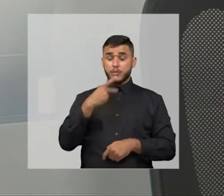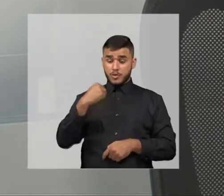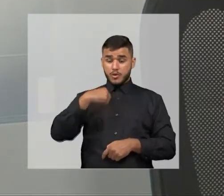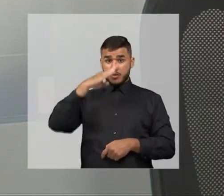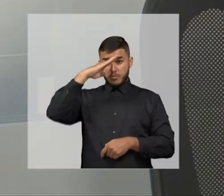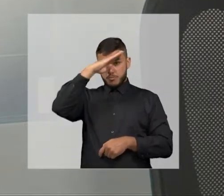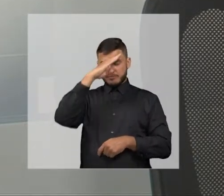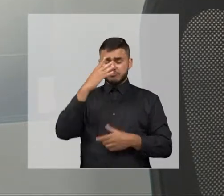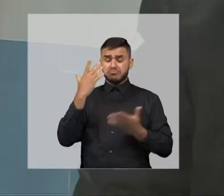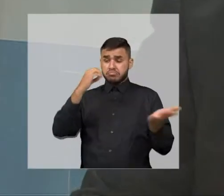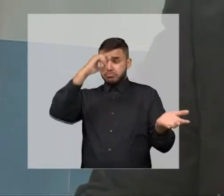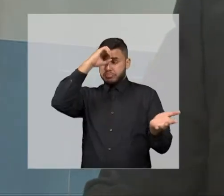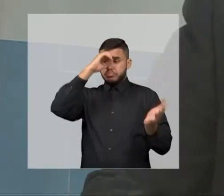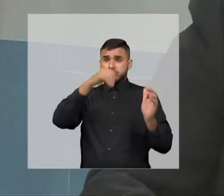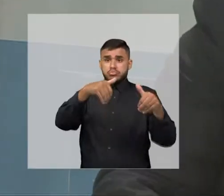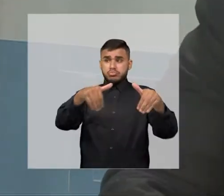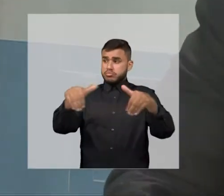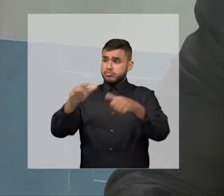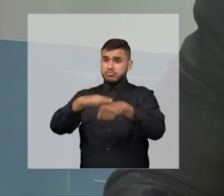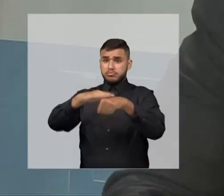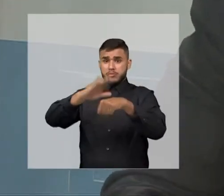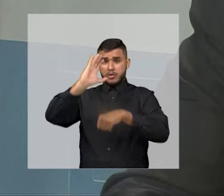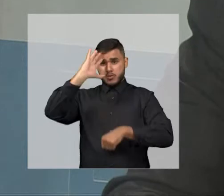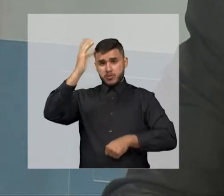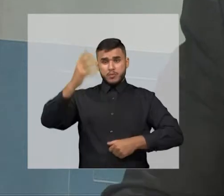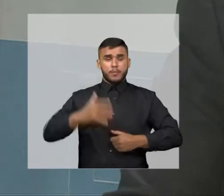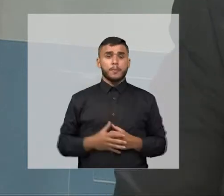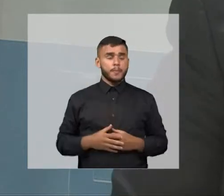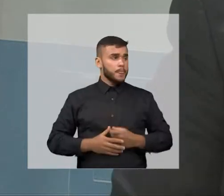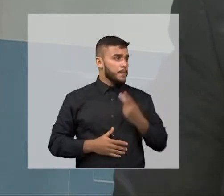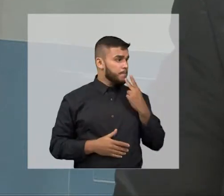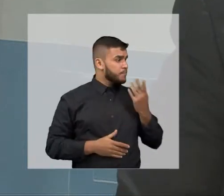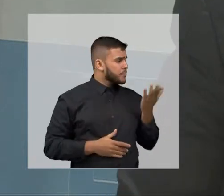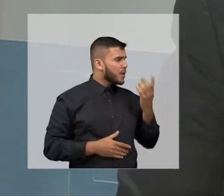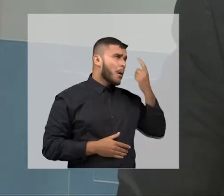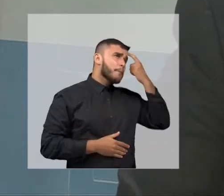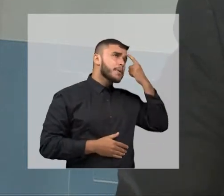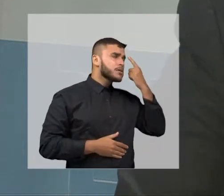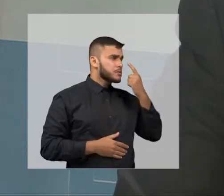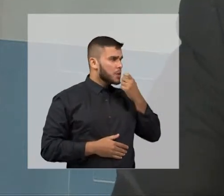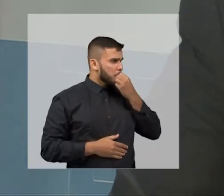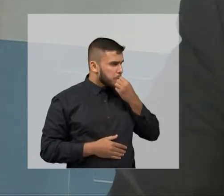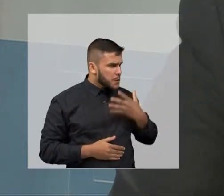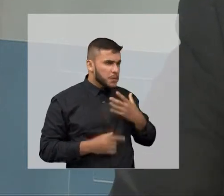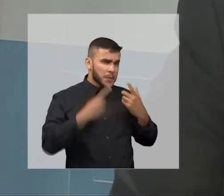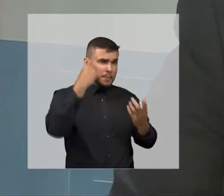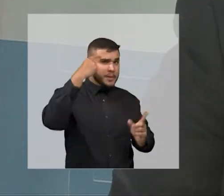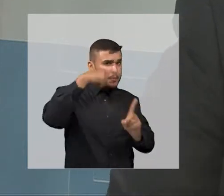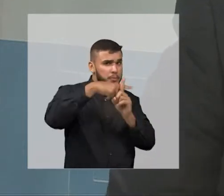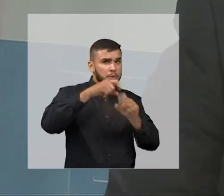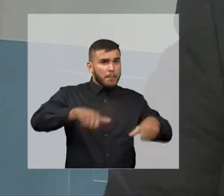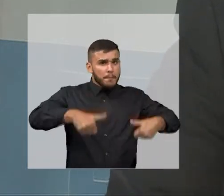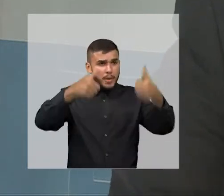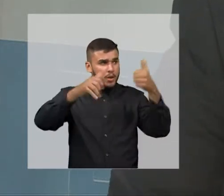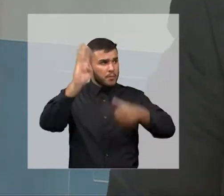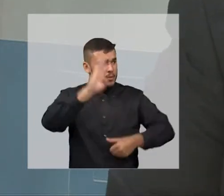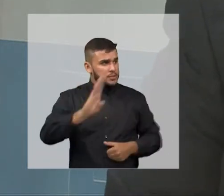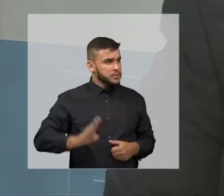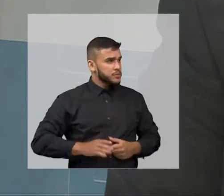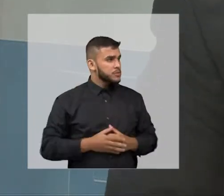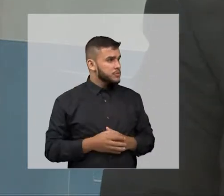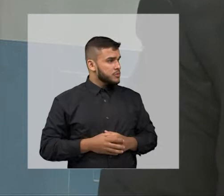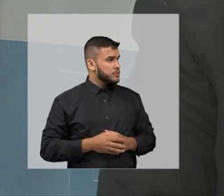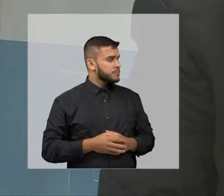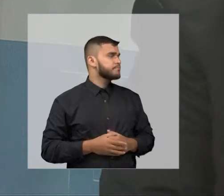nenhuma. Você, doutora Lia, você não tem expectativa nenhuma do governo Bolsonaro em relação a alguma melhoria para o